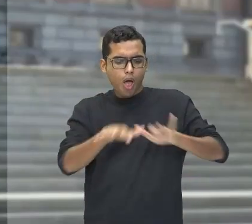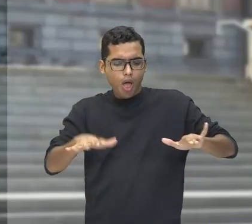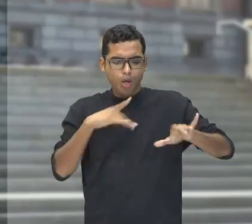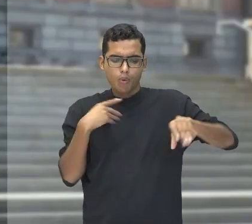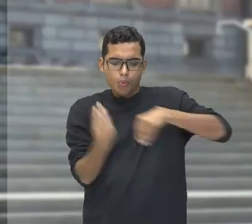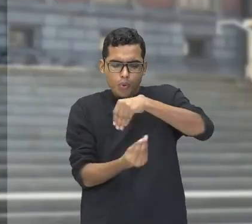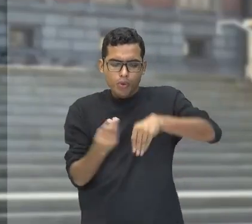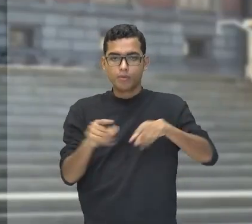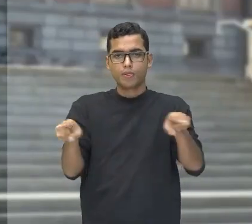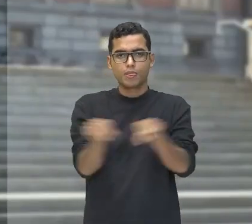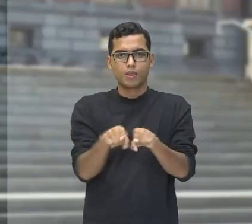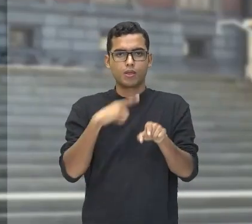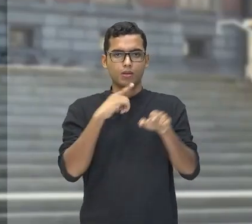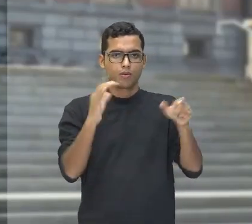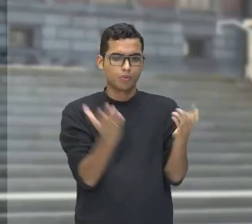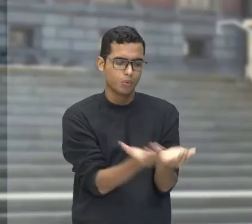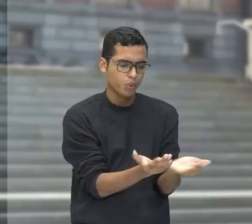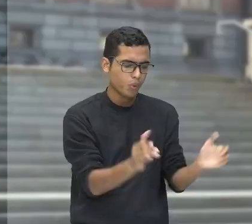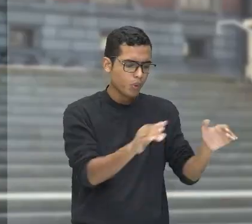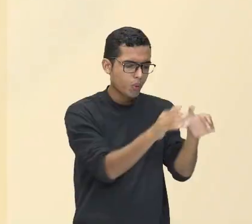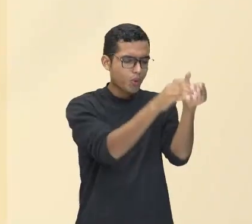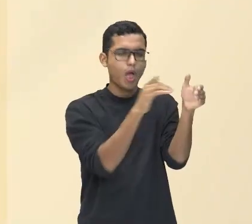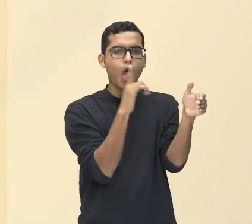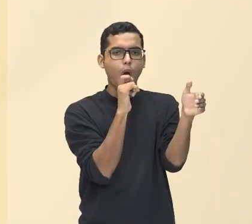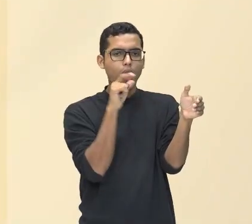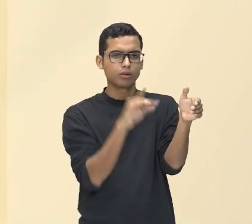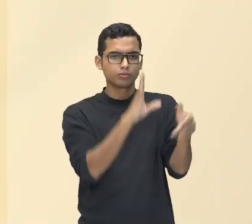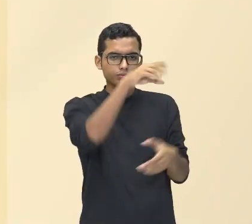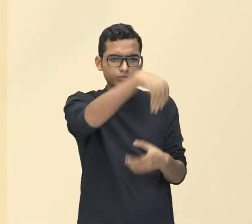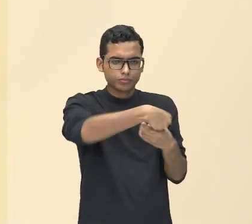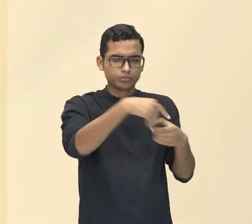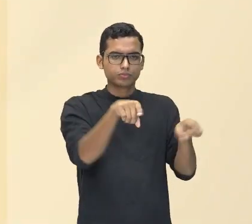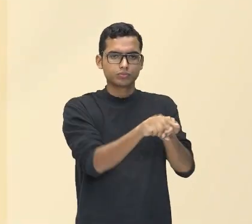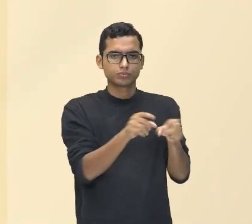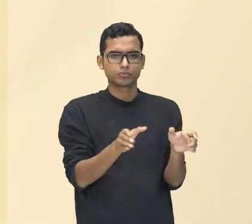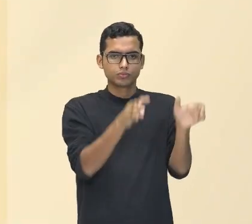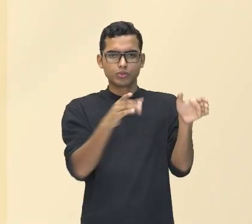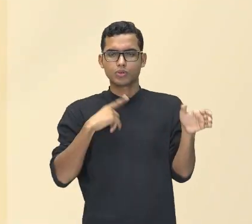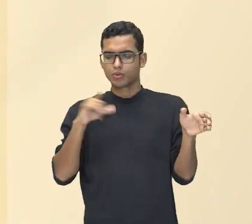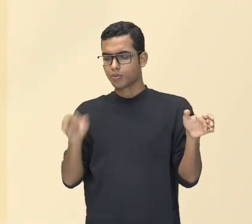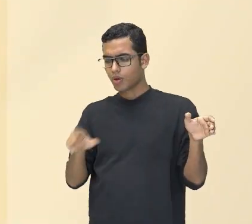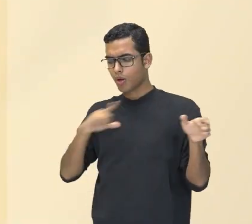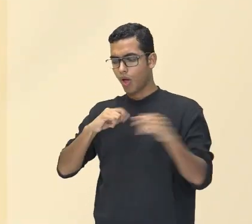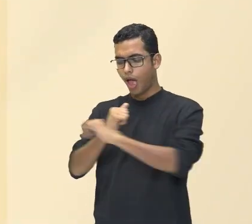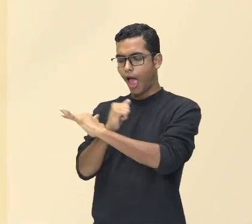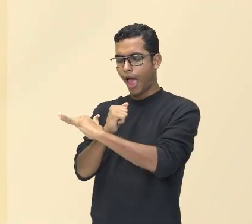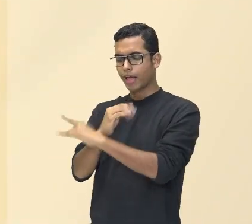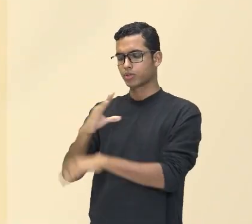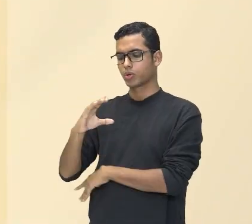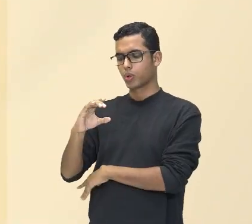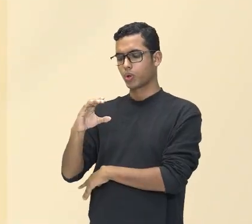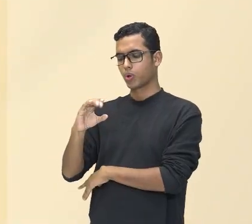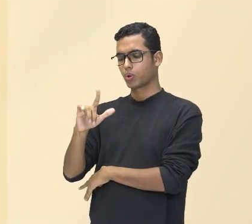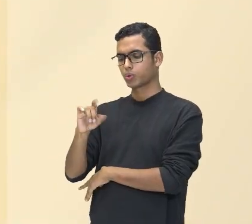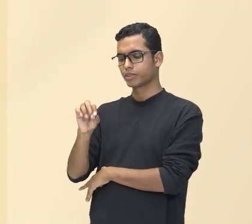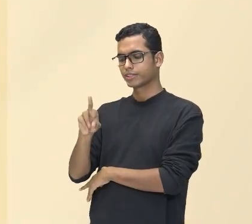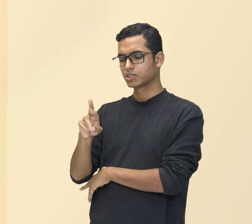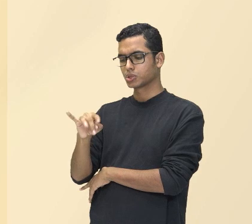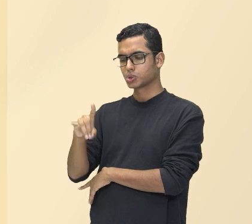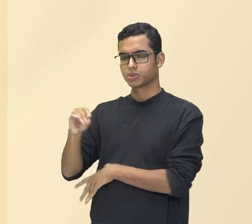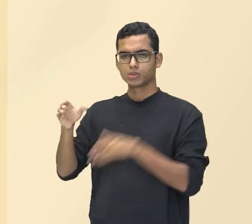pegou um recipiente com água, adicionou ácido clorídrico e aí ele percebeu que